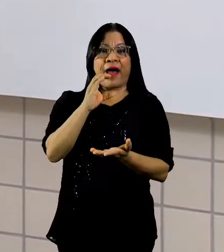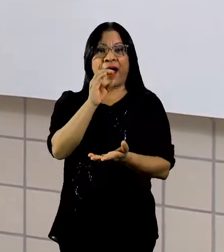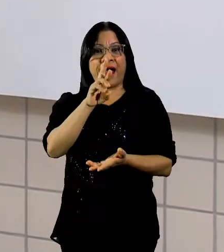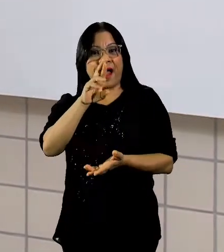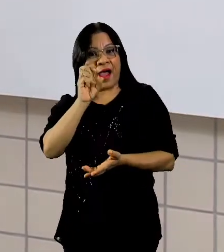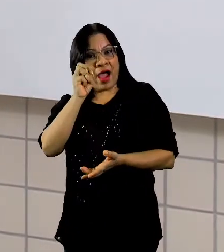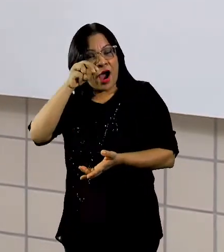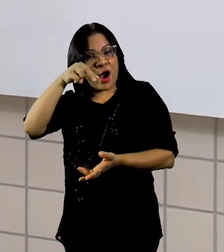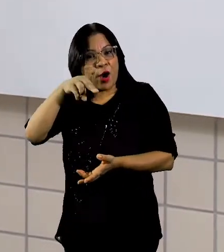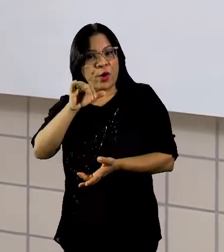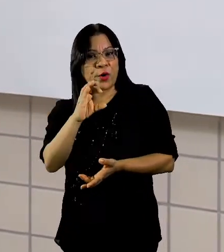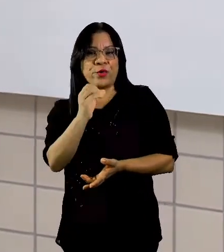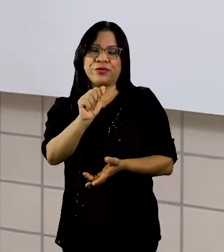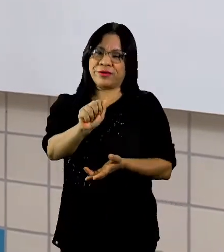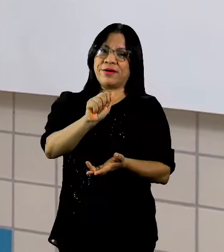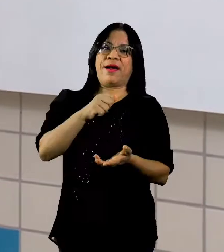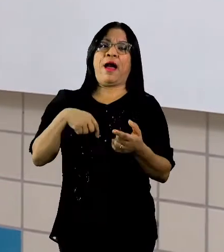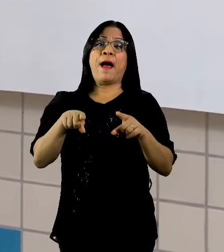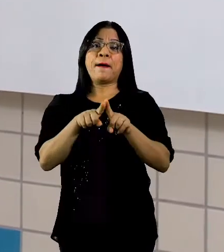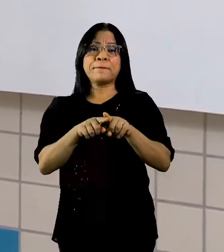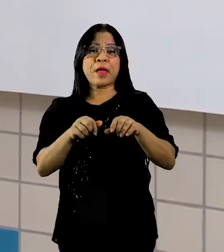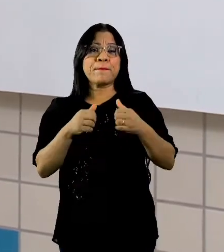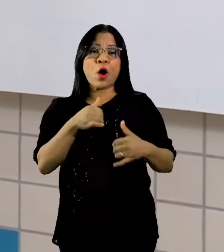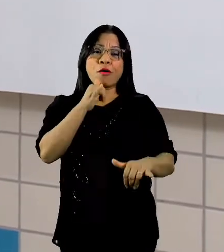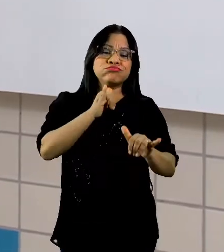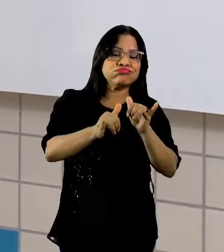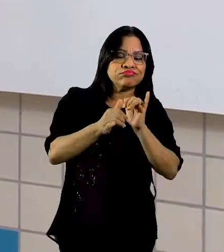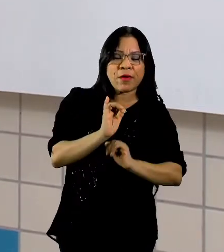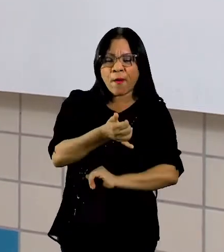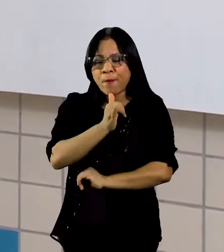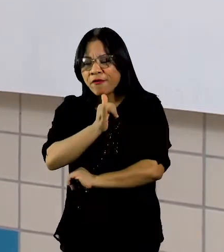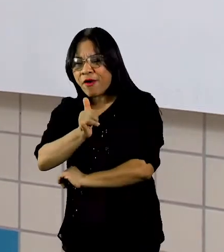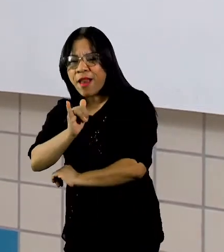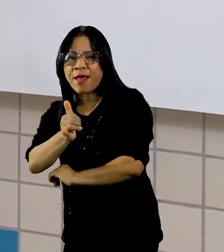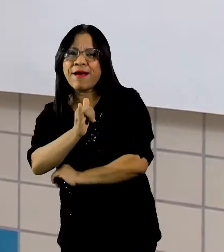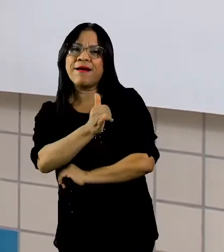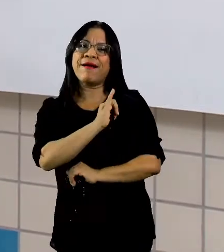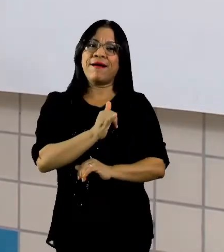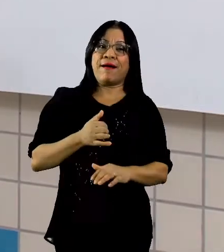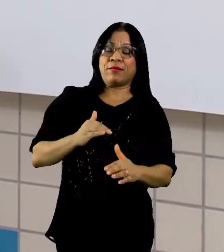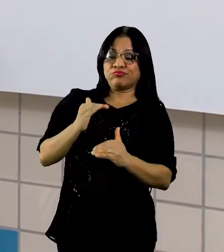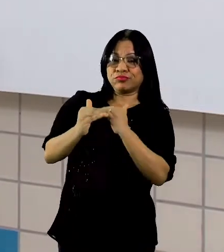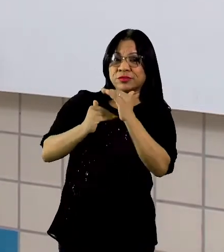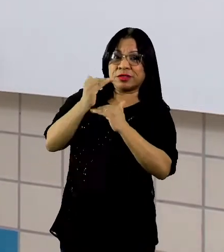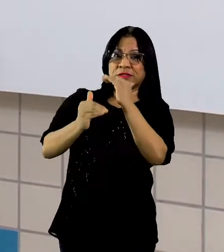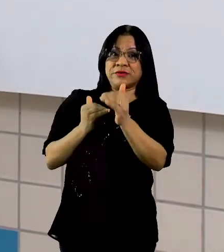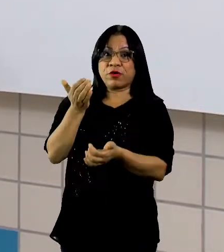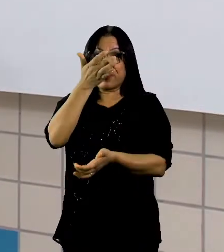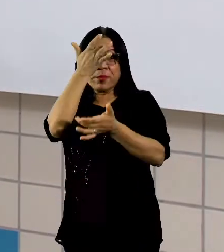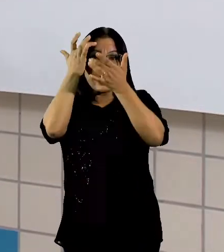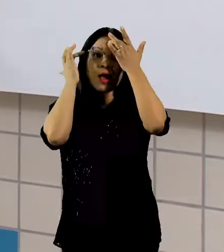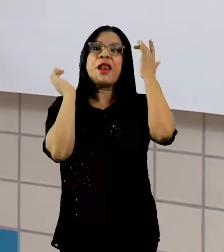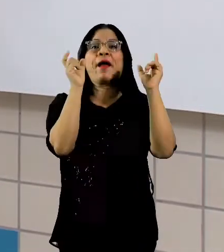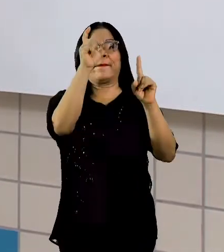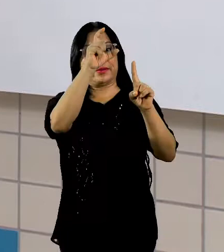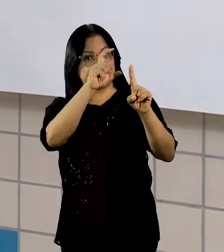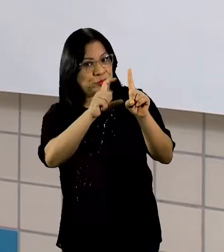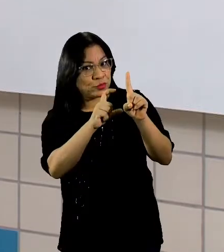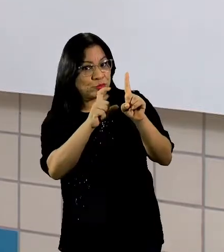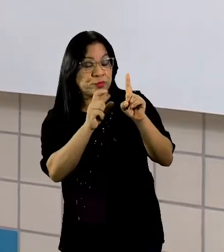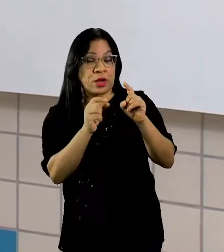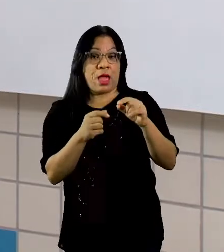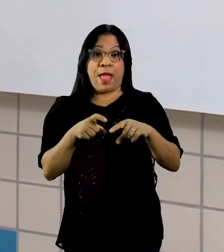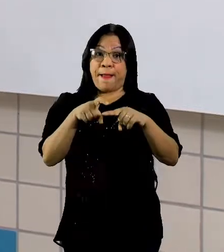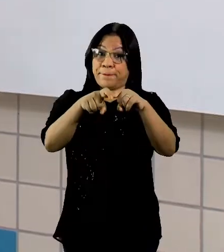história, narrando ações desenvolvidas pelos personagens. Por isso que a tipologia é